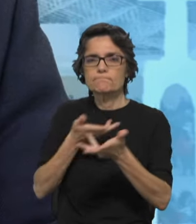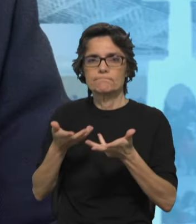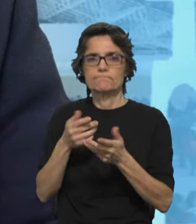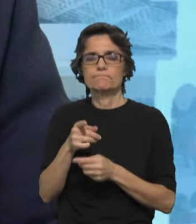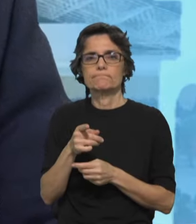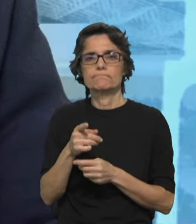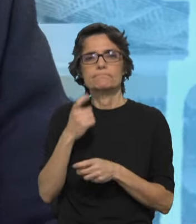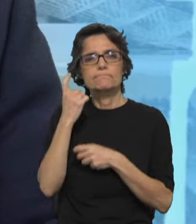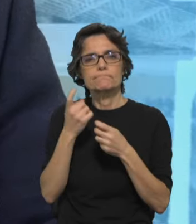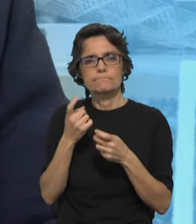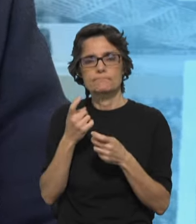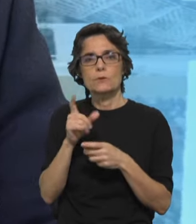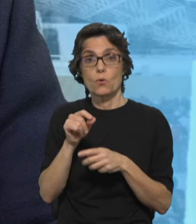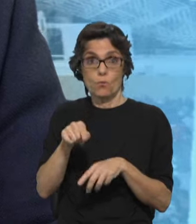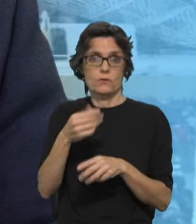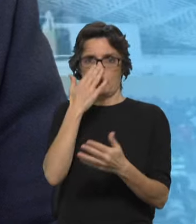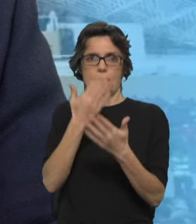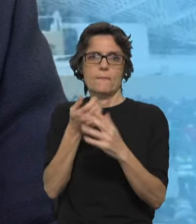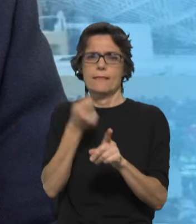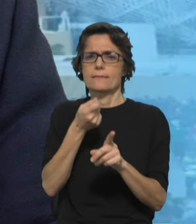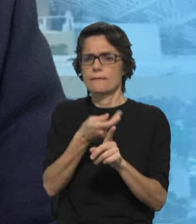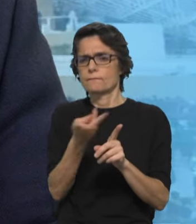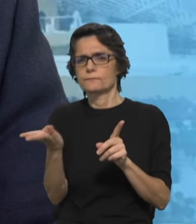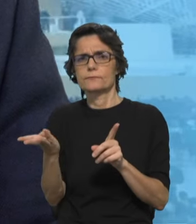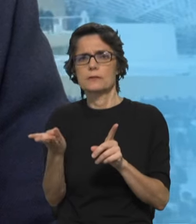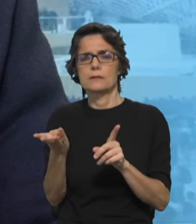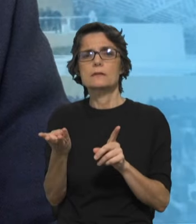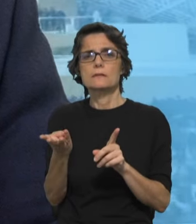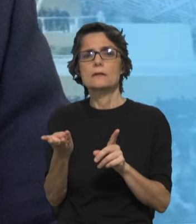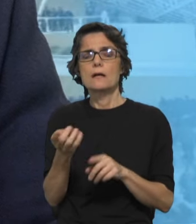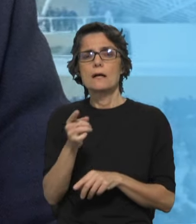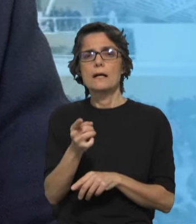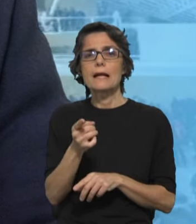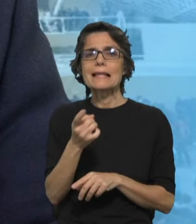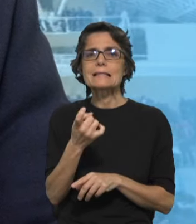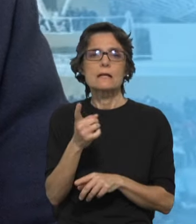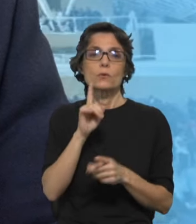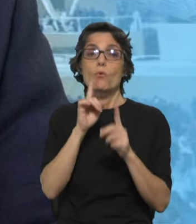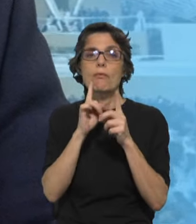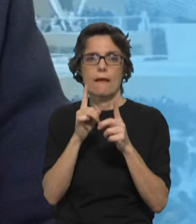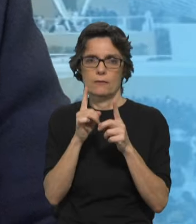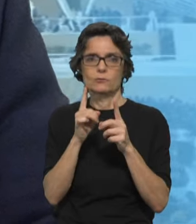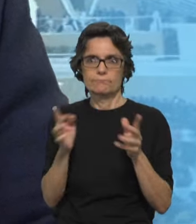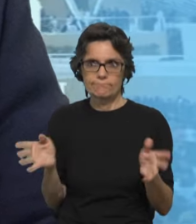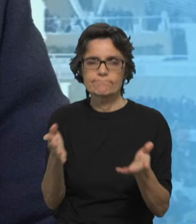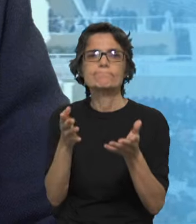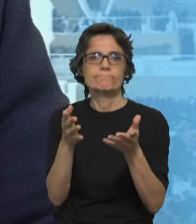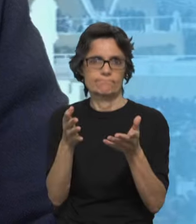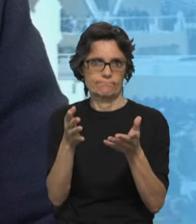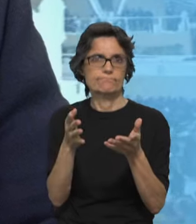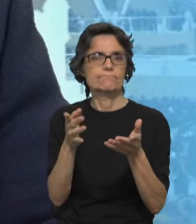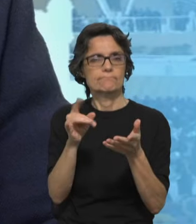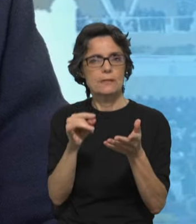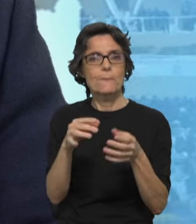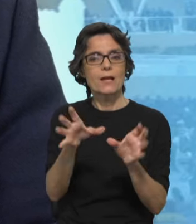hoje vários desafios que se lançam. É preciso um diálogo, inclusivamente, com os vários âmbitos da vida